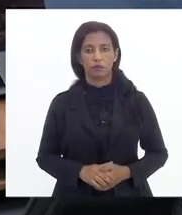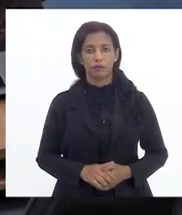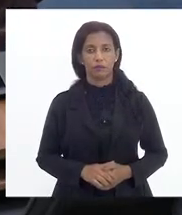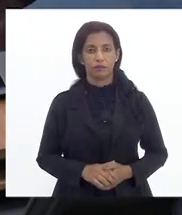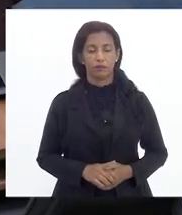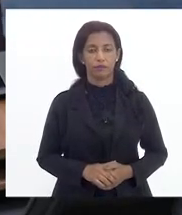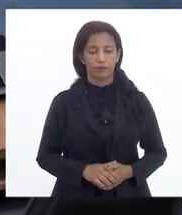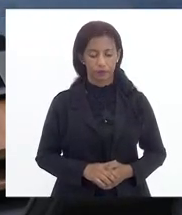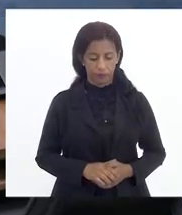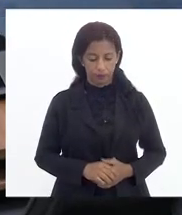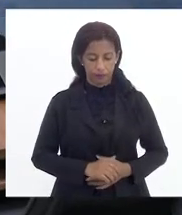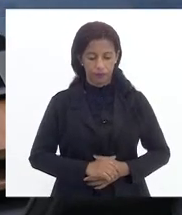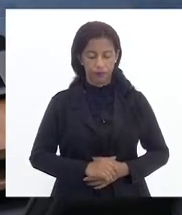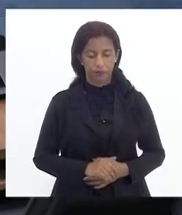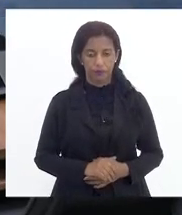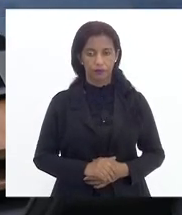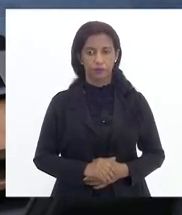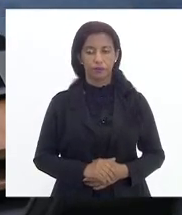quero